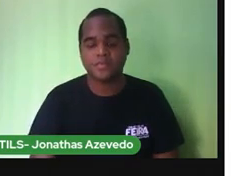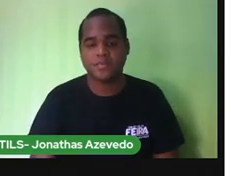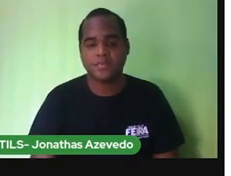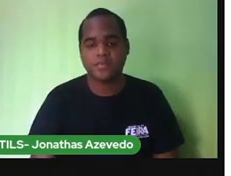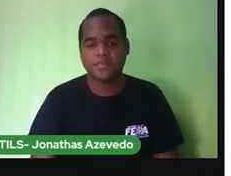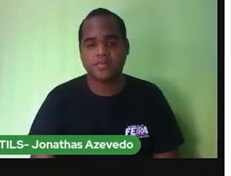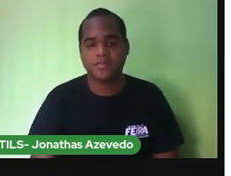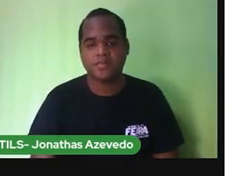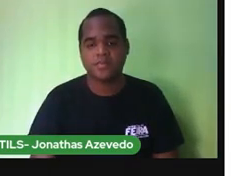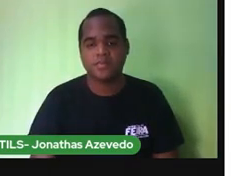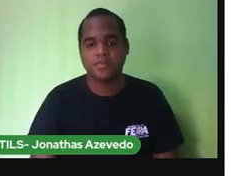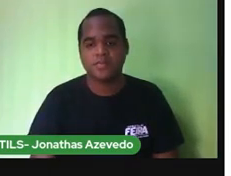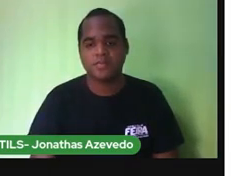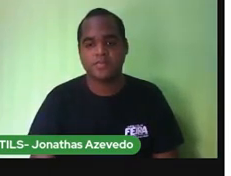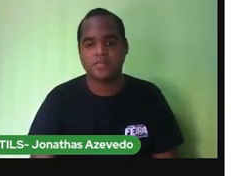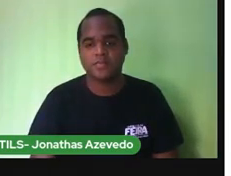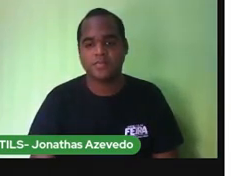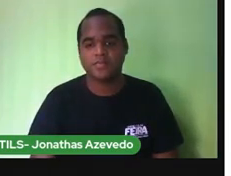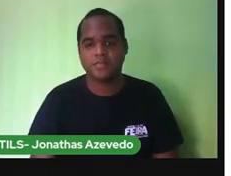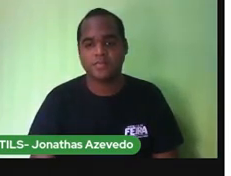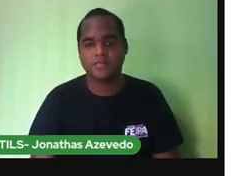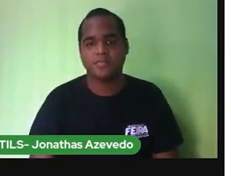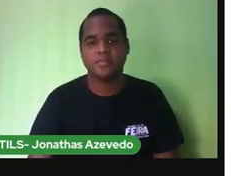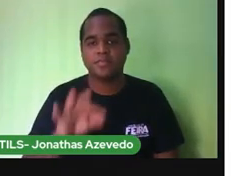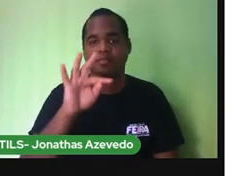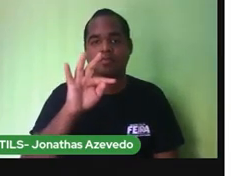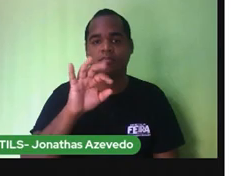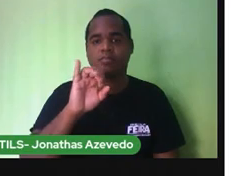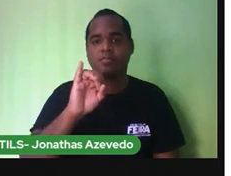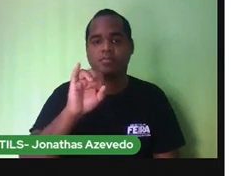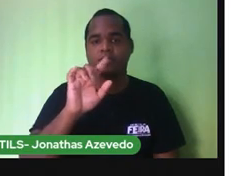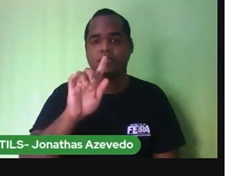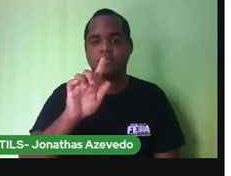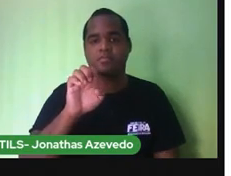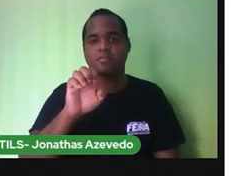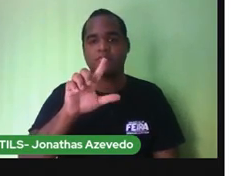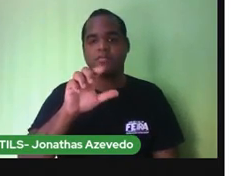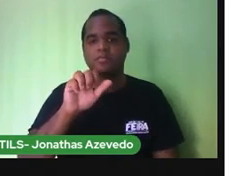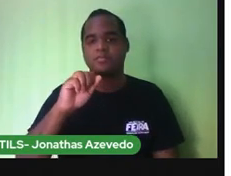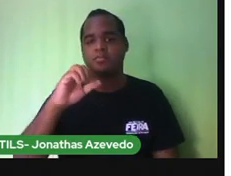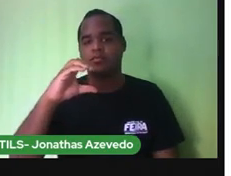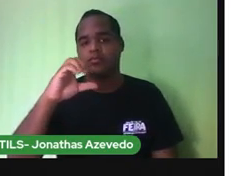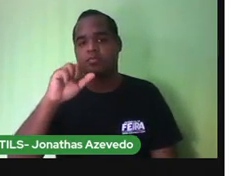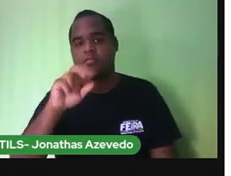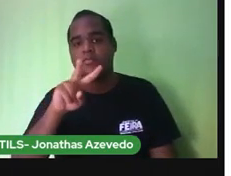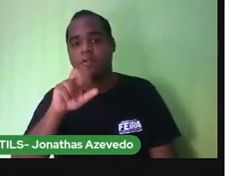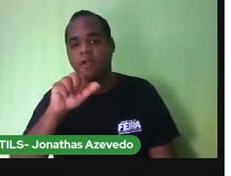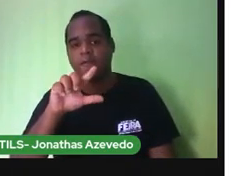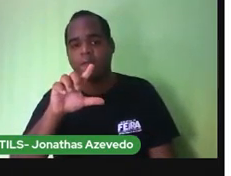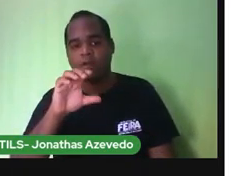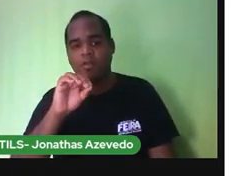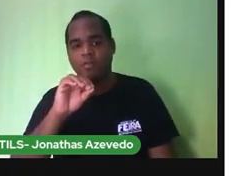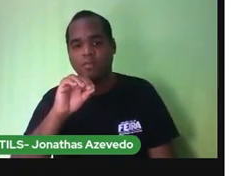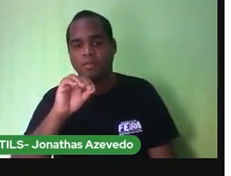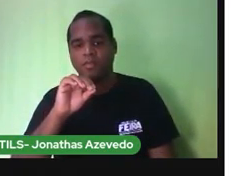a shigella o cavalo